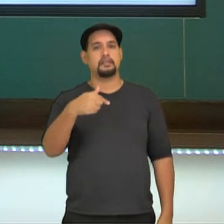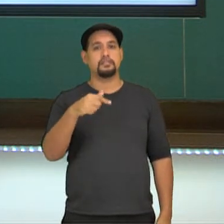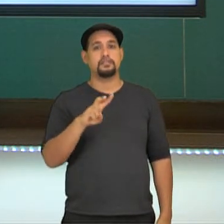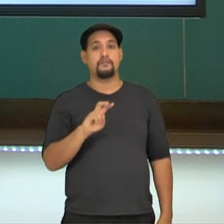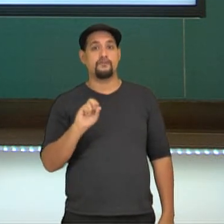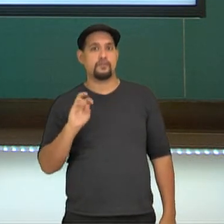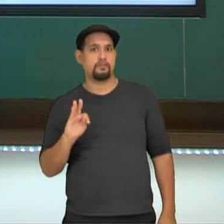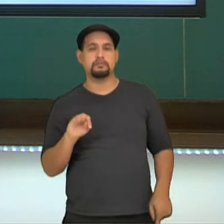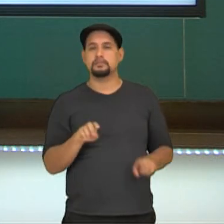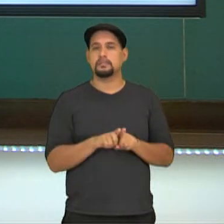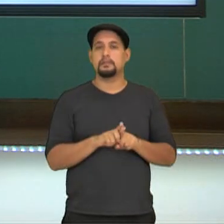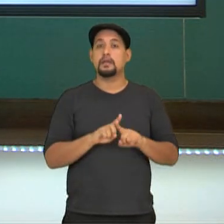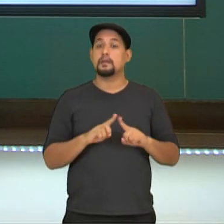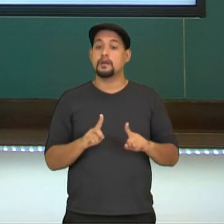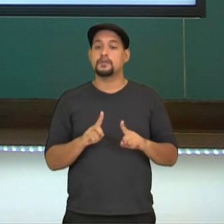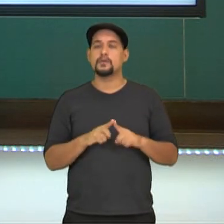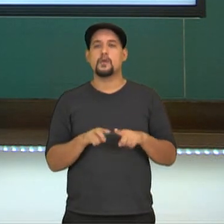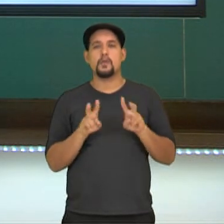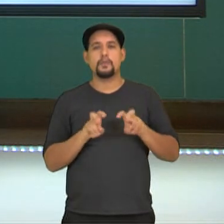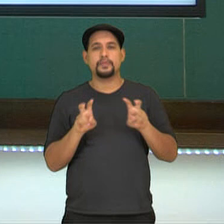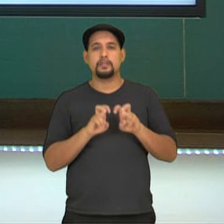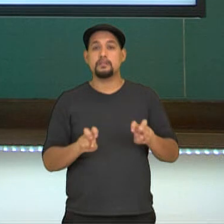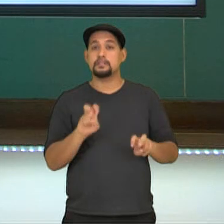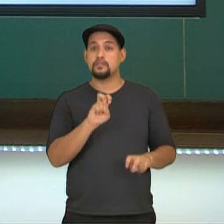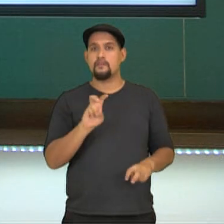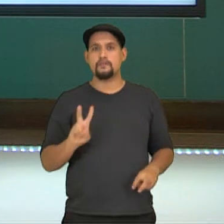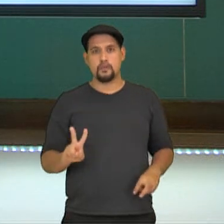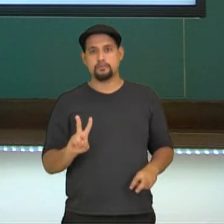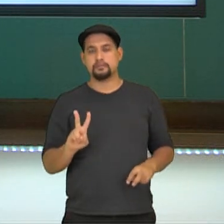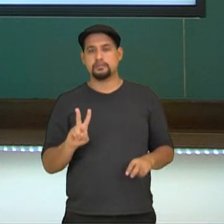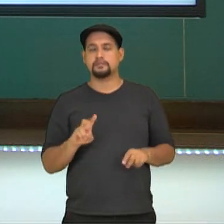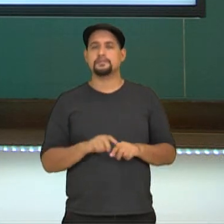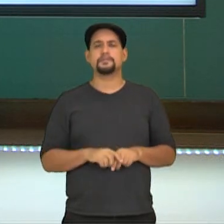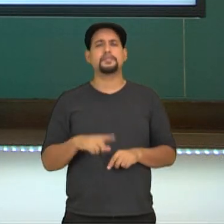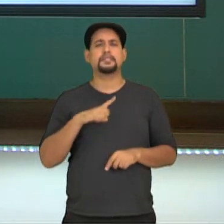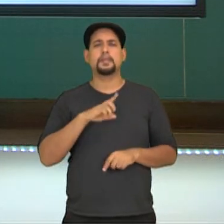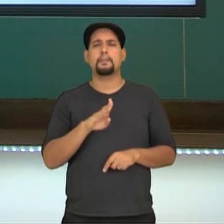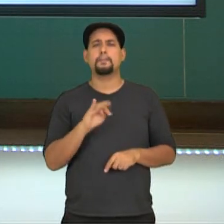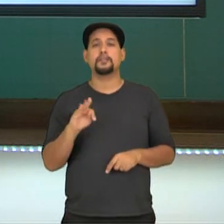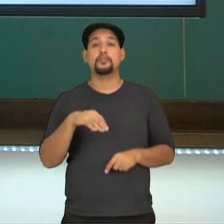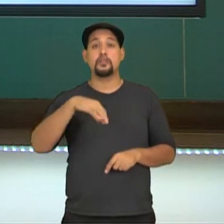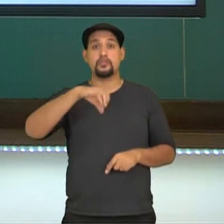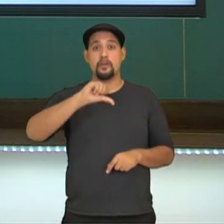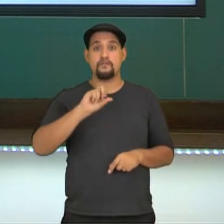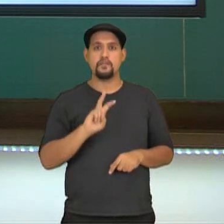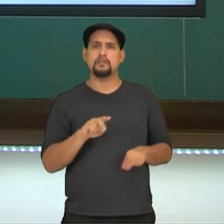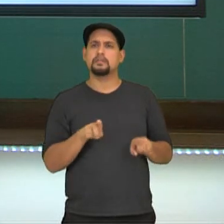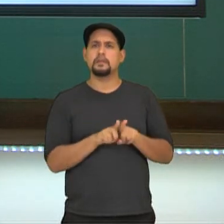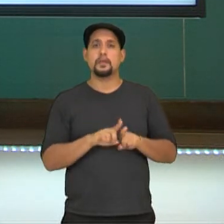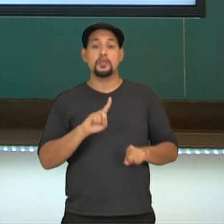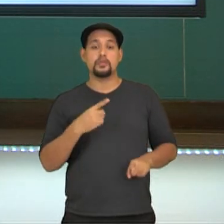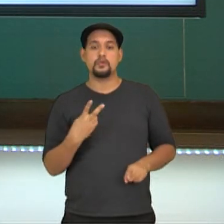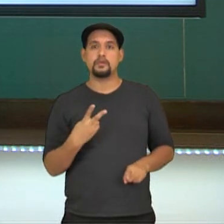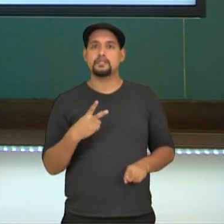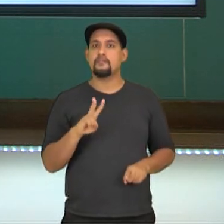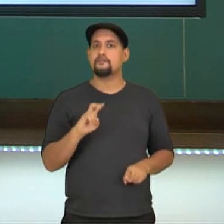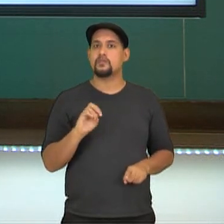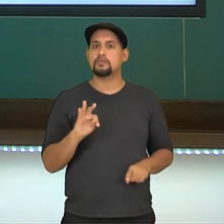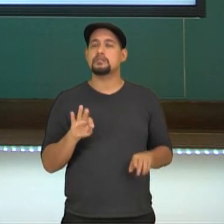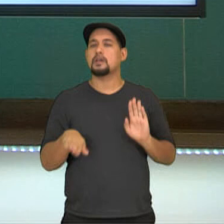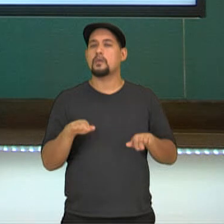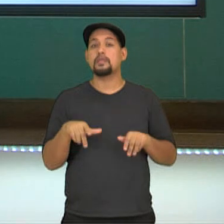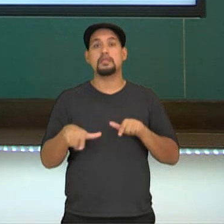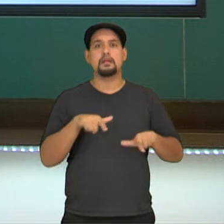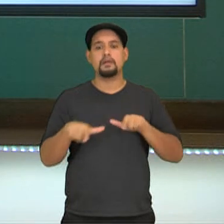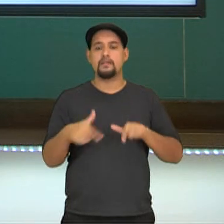3,6 volts. O bit do computador, 5 volts, o médio. Tem o bit de 9 volts e o bit de 12 volts. E alguns trabalham até com